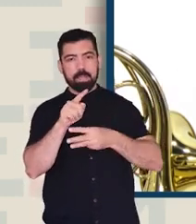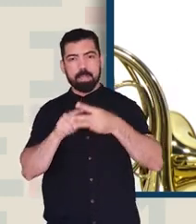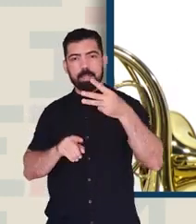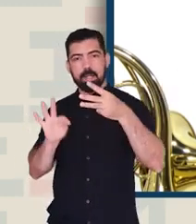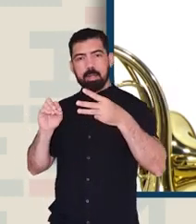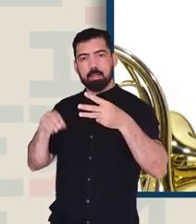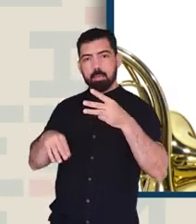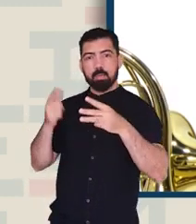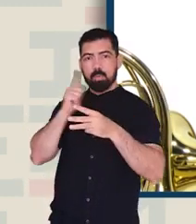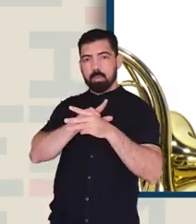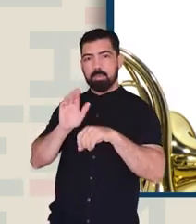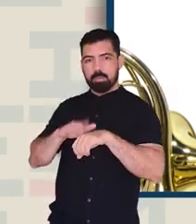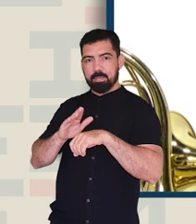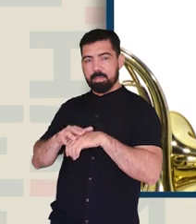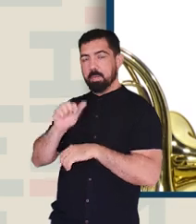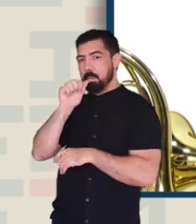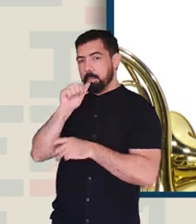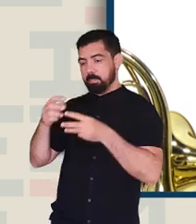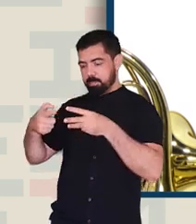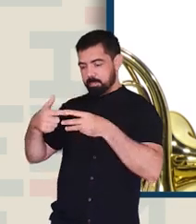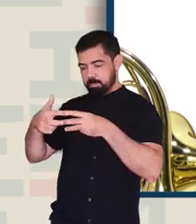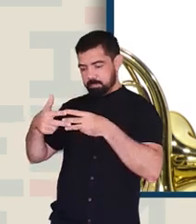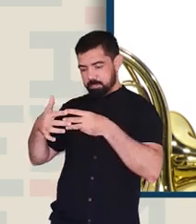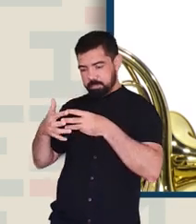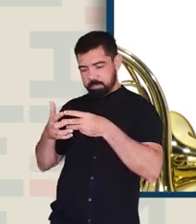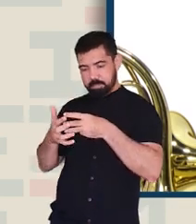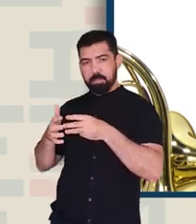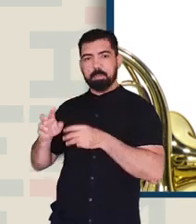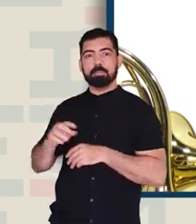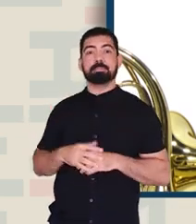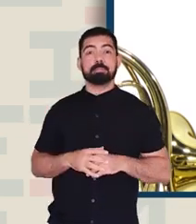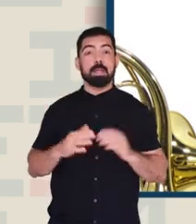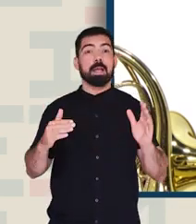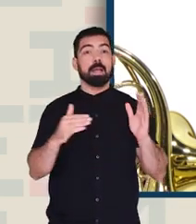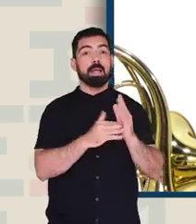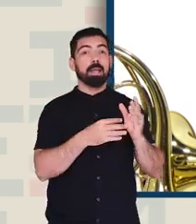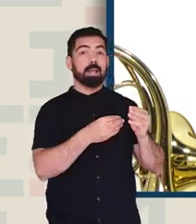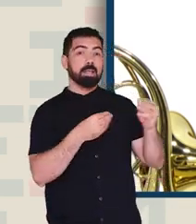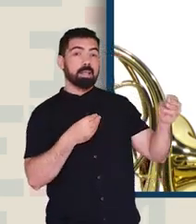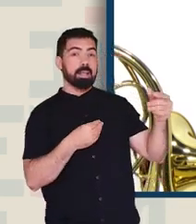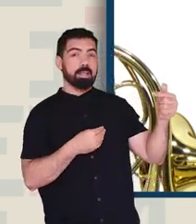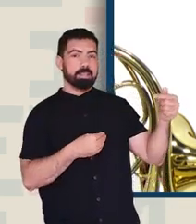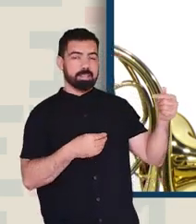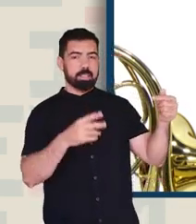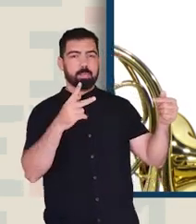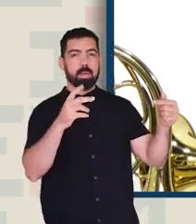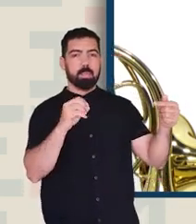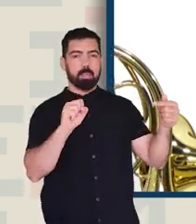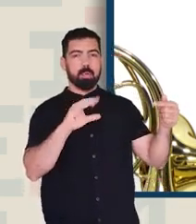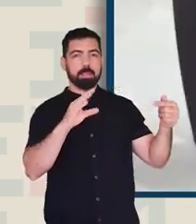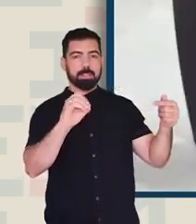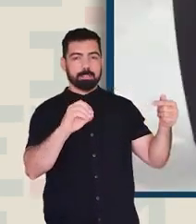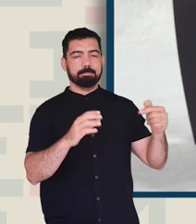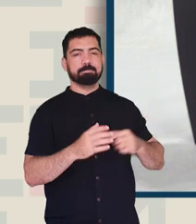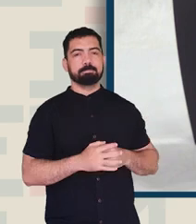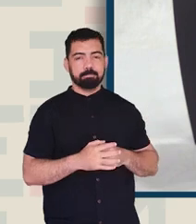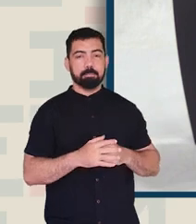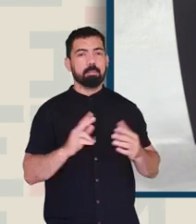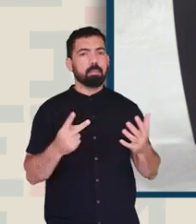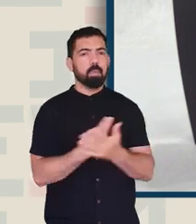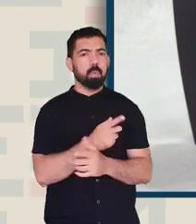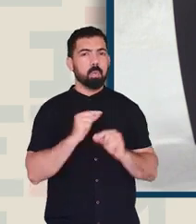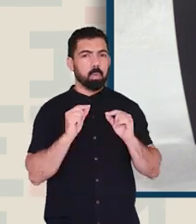3 tons que eu consegui adquirir baixando os 3 rotores, tá? Então isso aí eu vou chegar lá na 7ª posição. Então o que é que vai